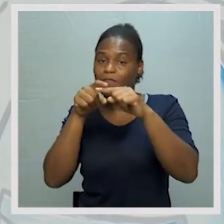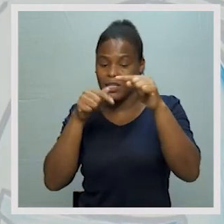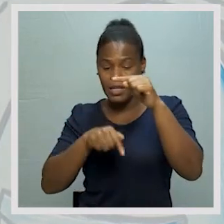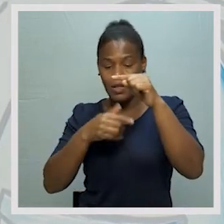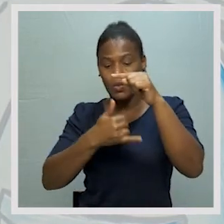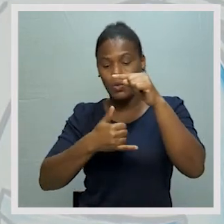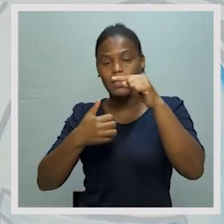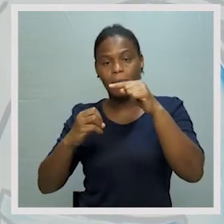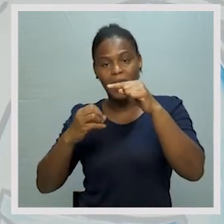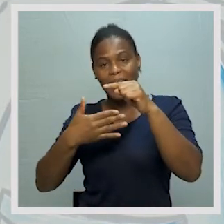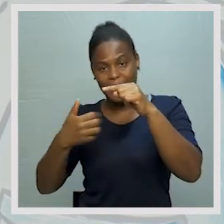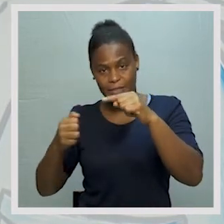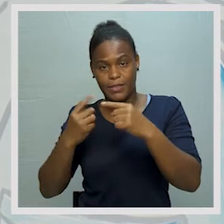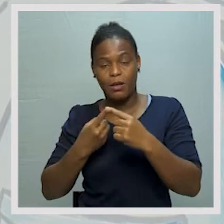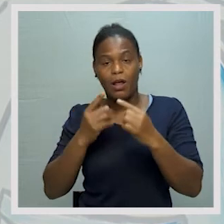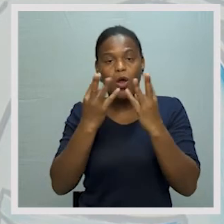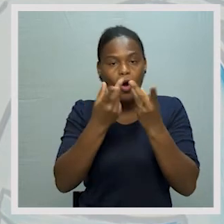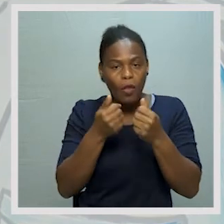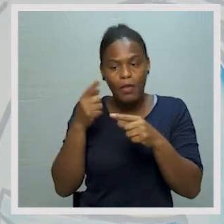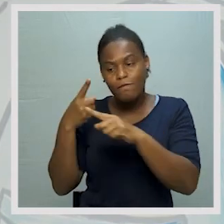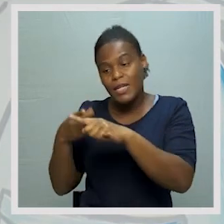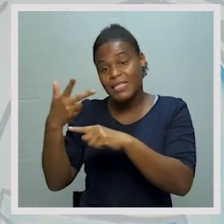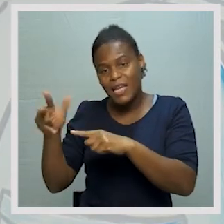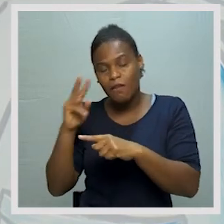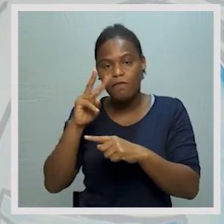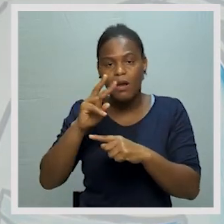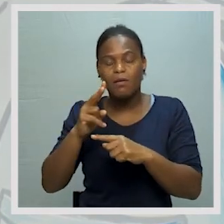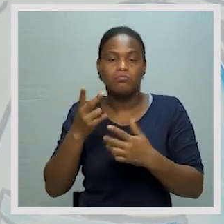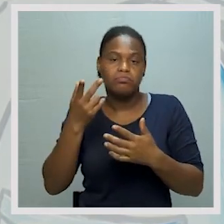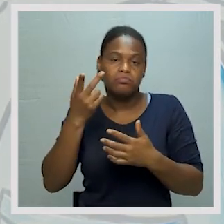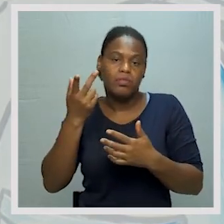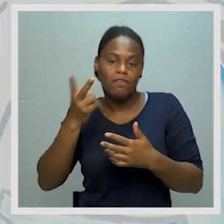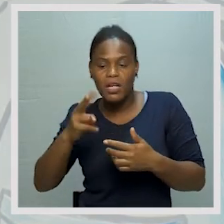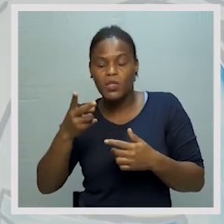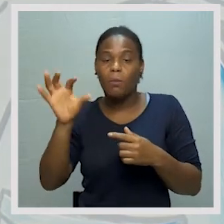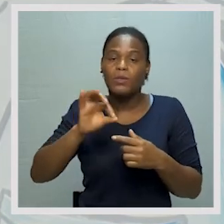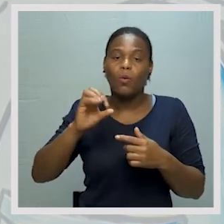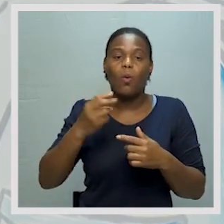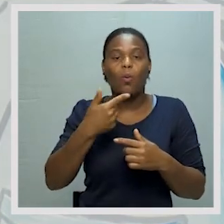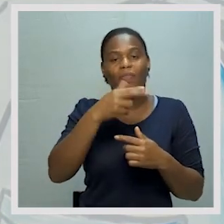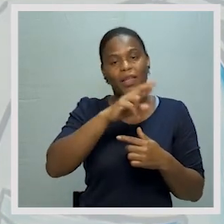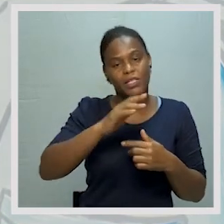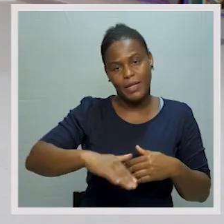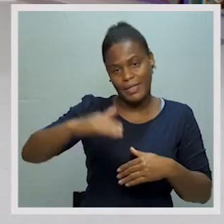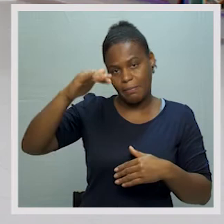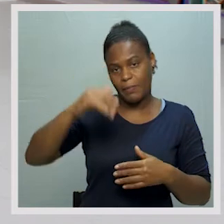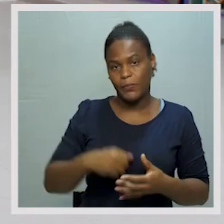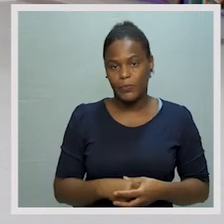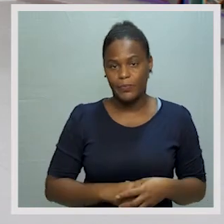valor de 2015. O resultado multiplicado por 100, vamos ver a variação percentual ou a taxa de